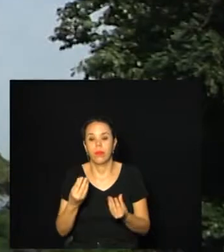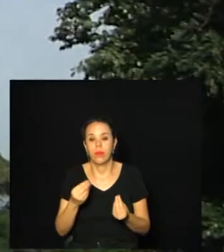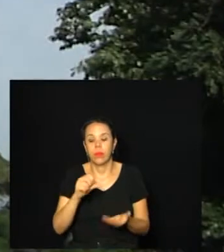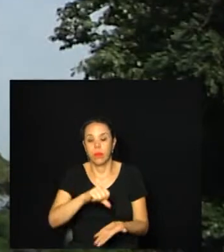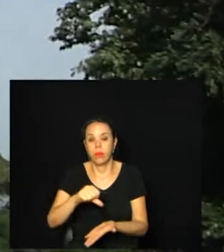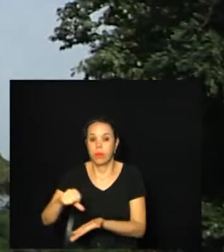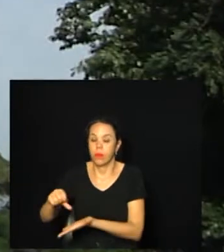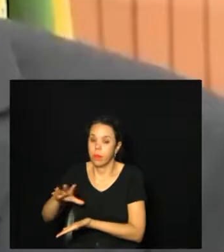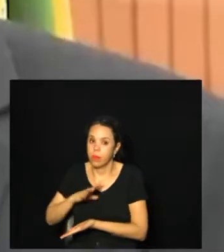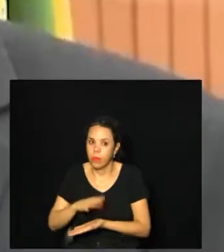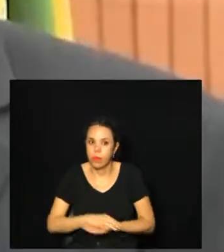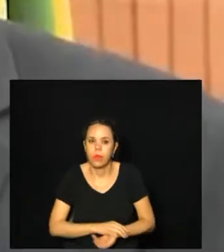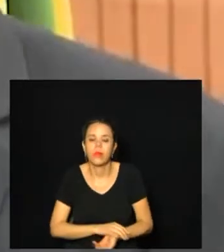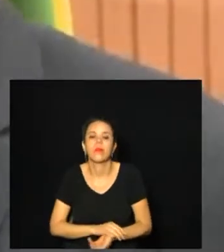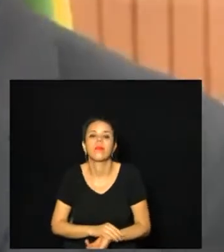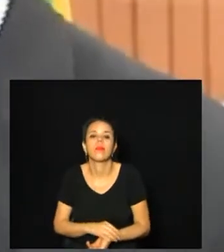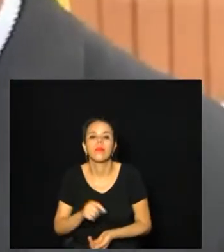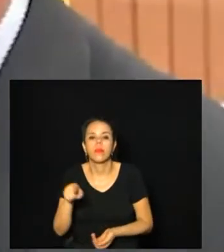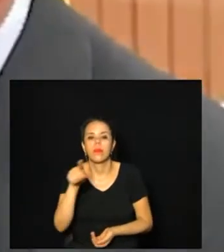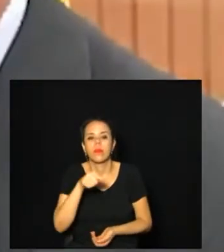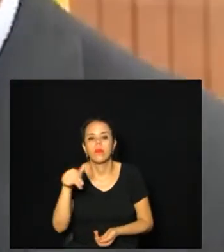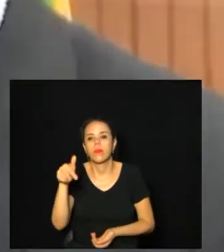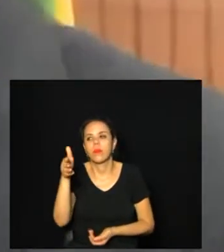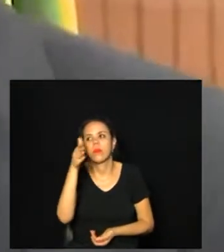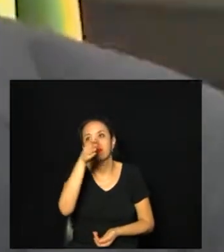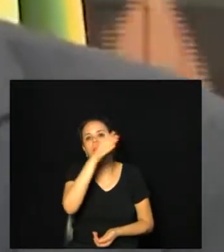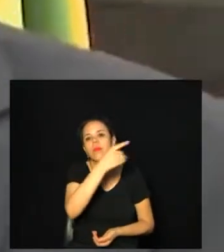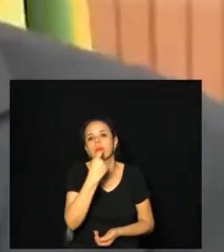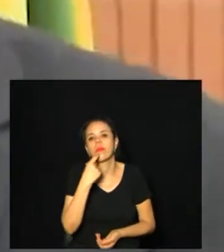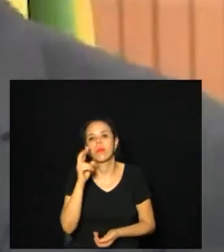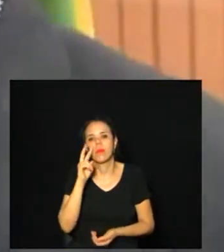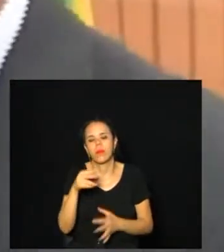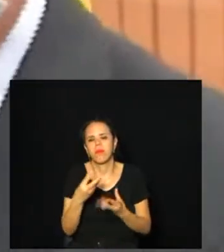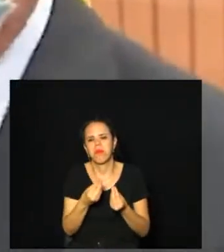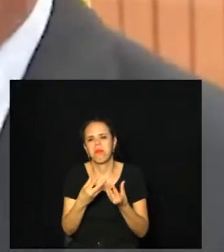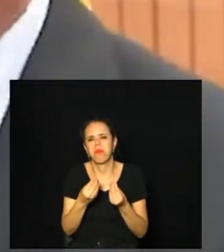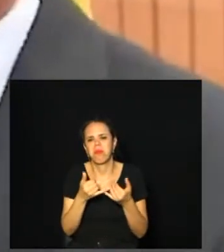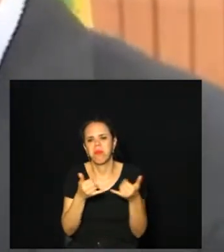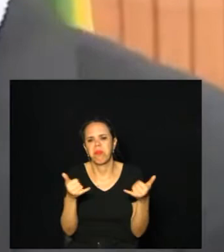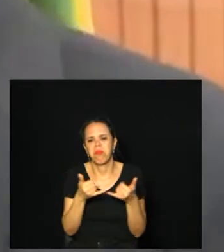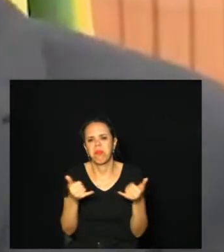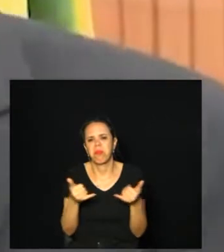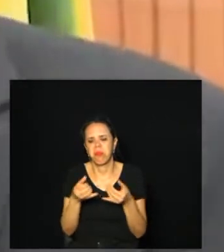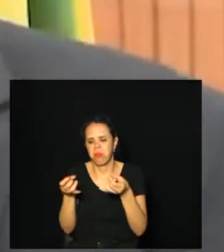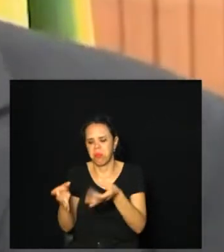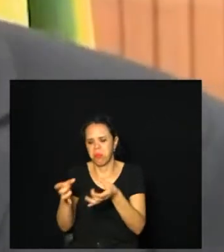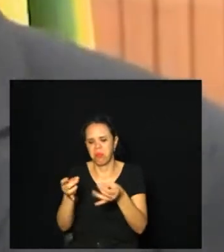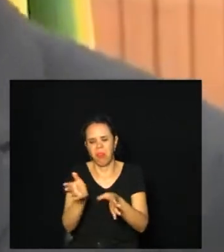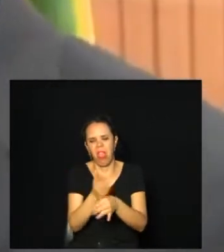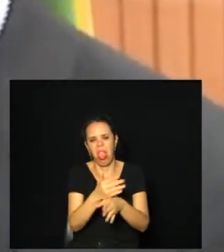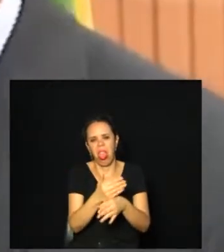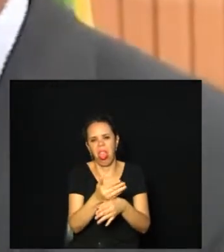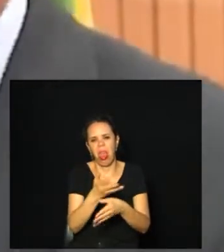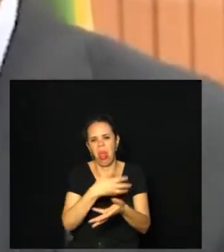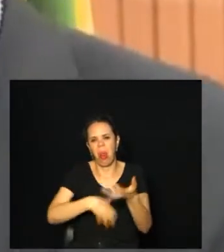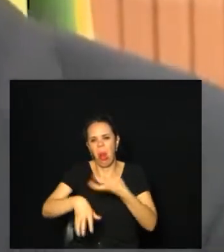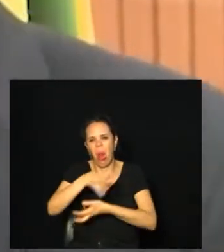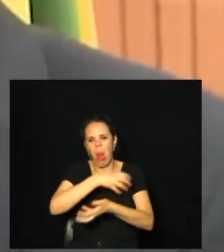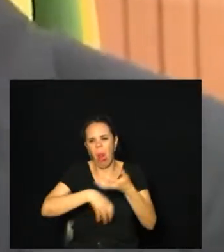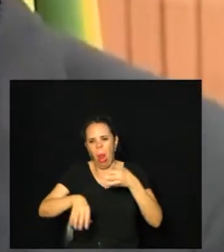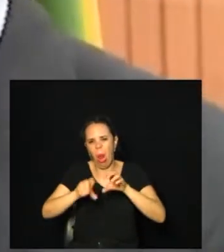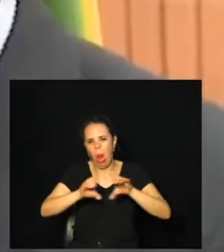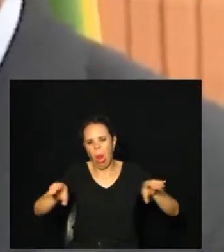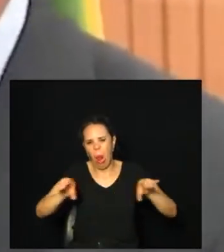locais da cidade. Se você andar por Campinas inteiro, você vai ver vários fios caídos no chão, um emaranhado de